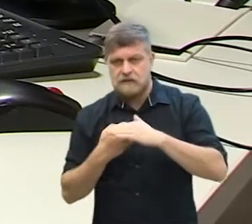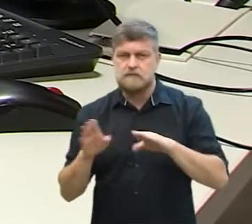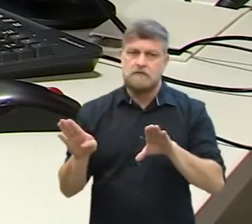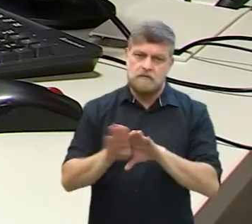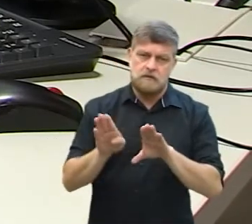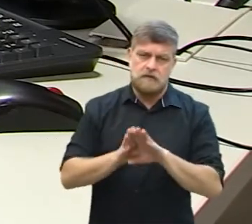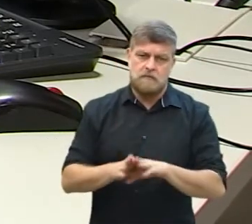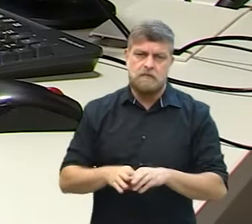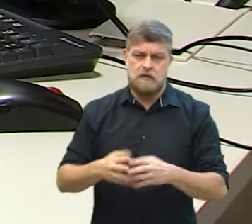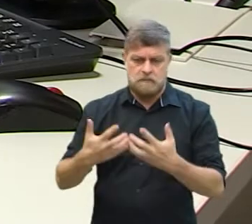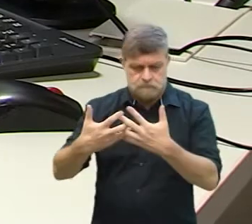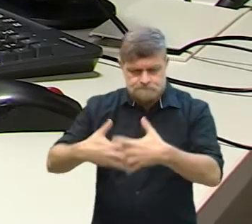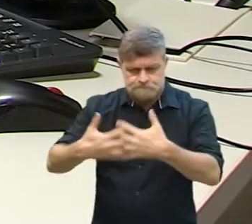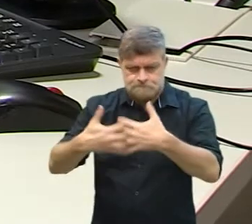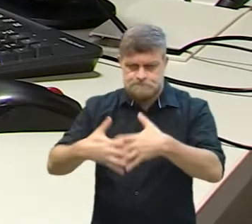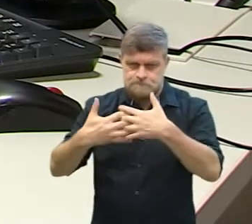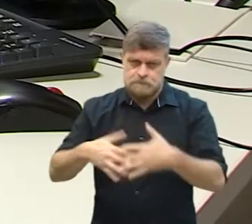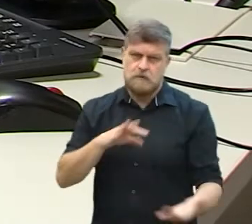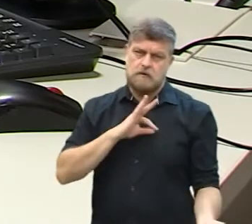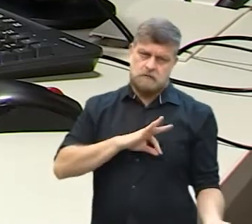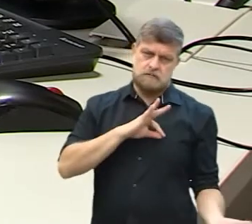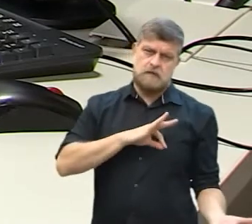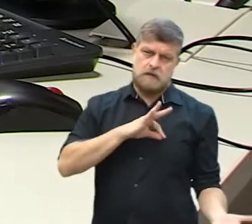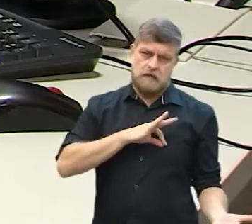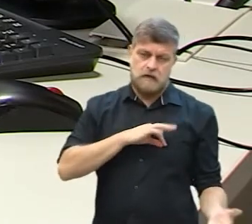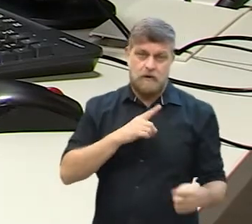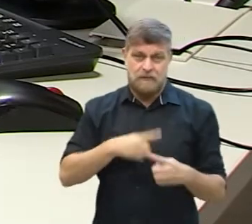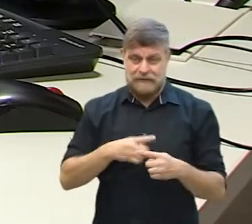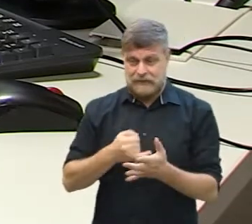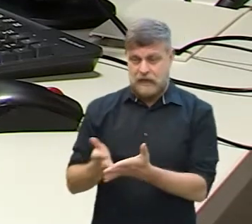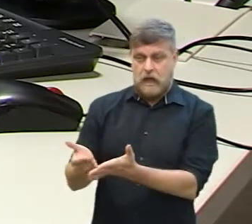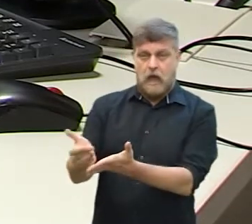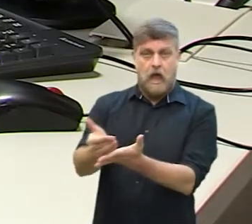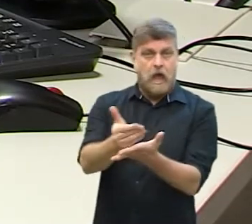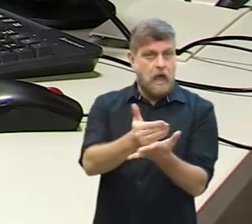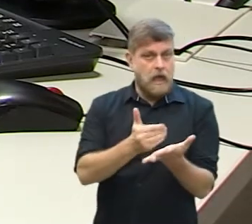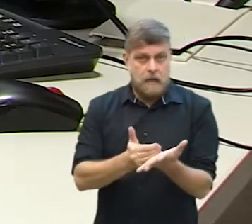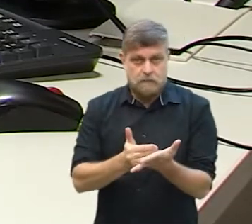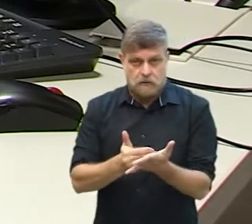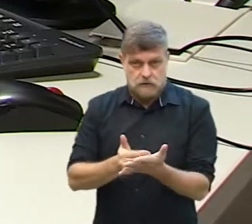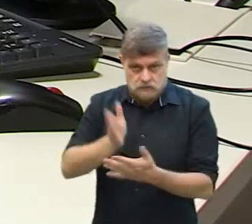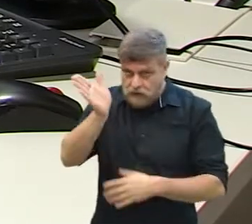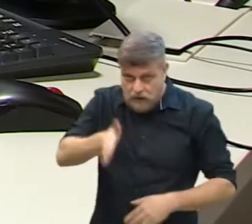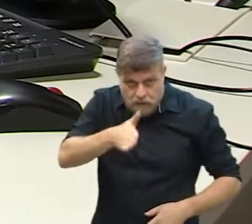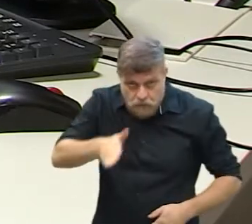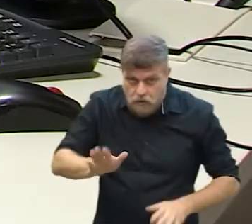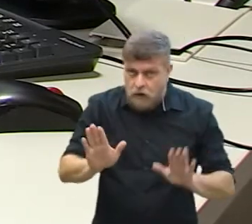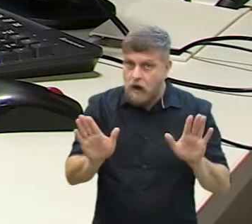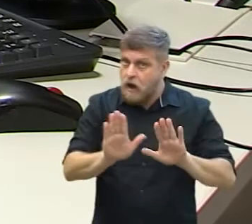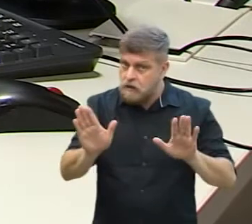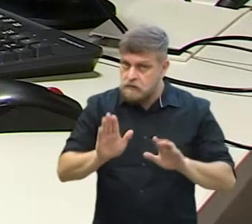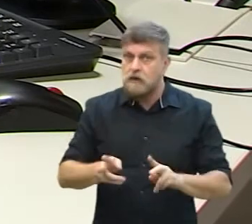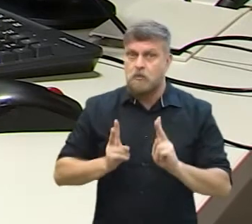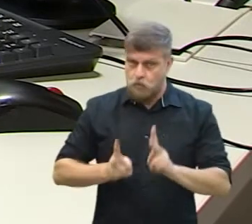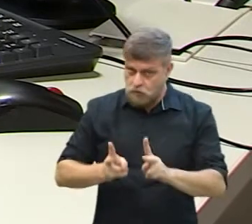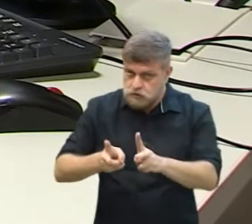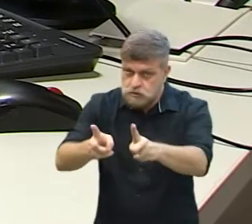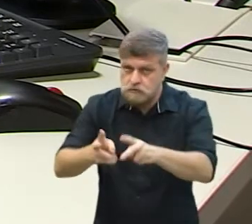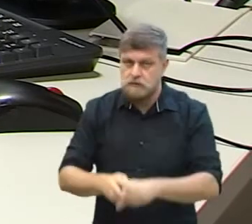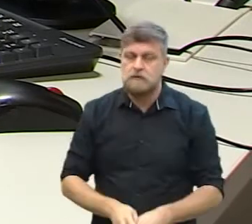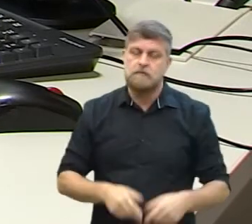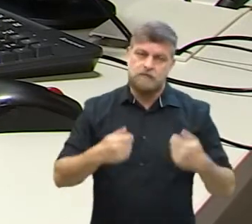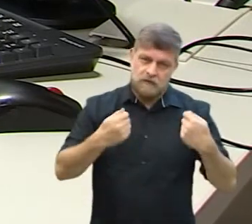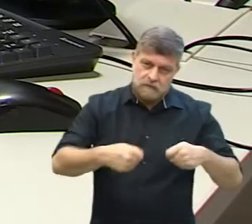também, até próprio se manter, uma vez que os impostos municipais e estaduais não são congelados nessa